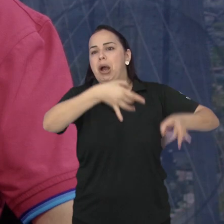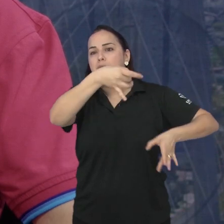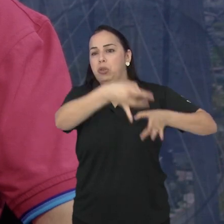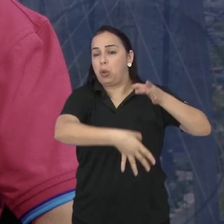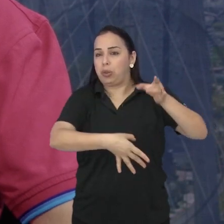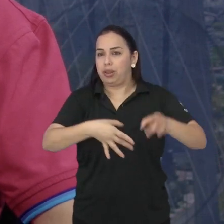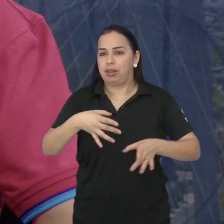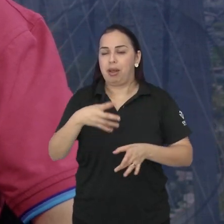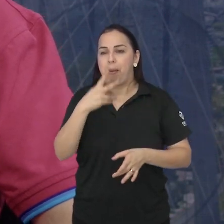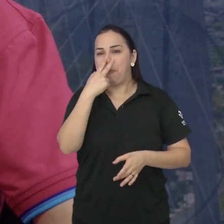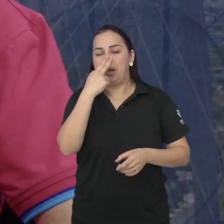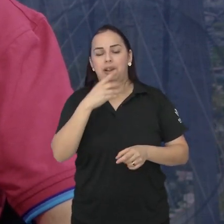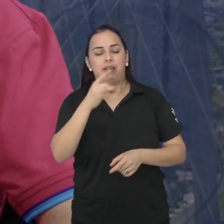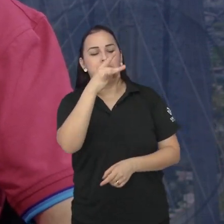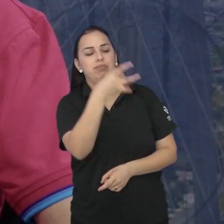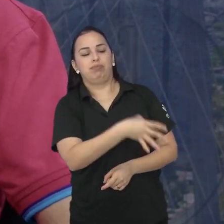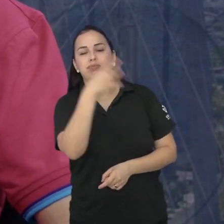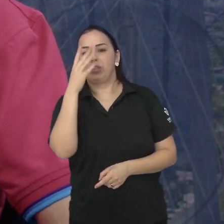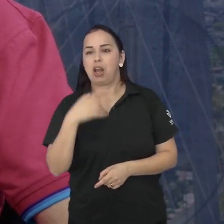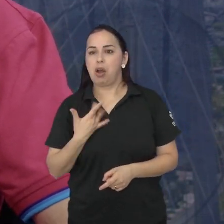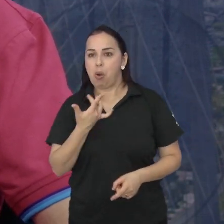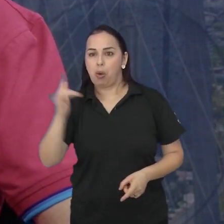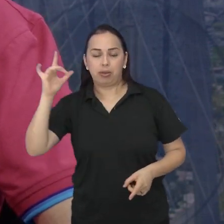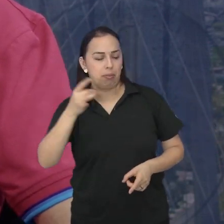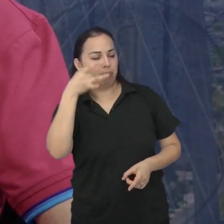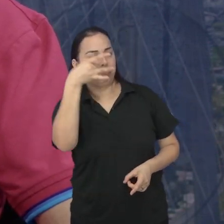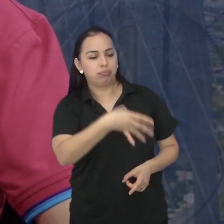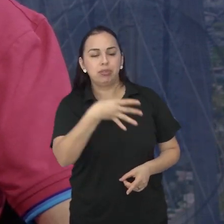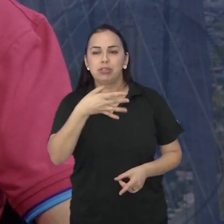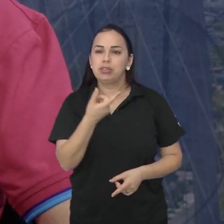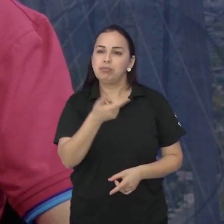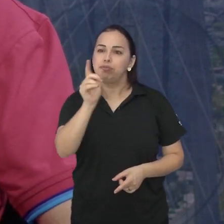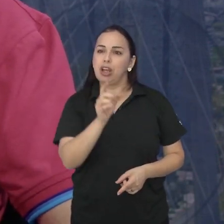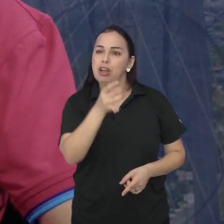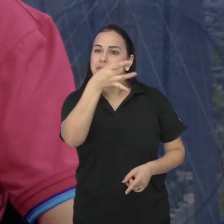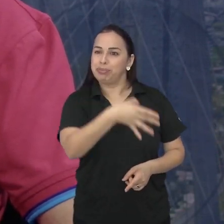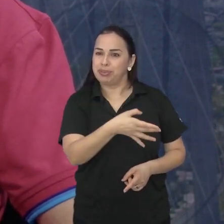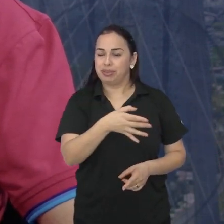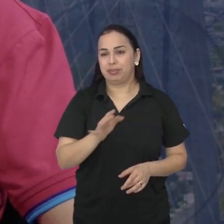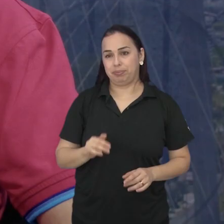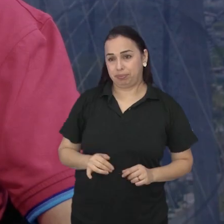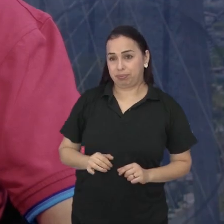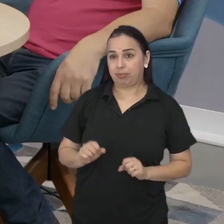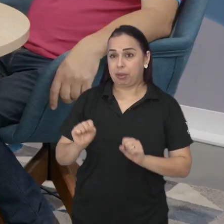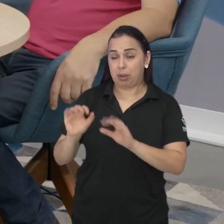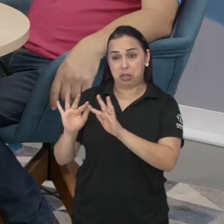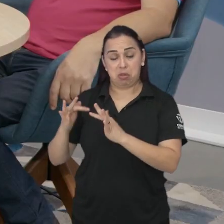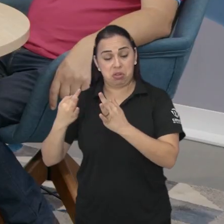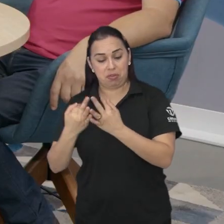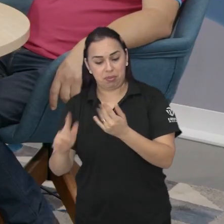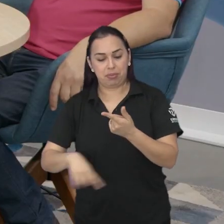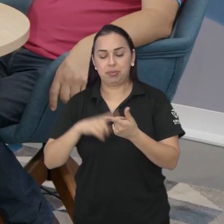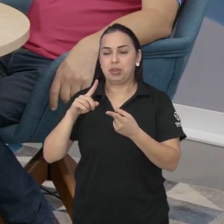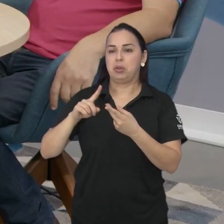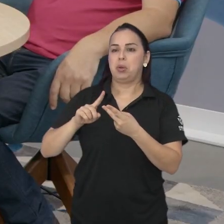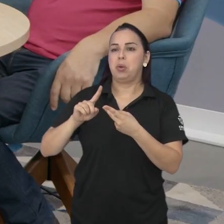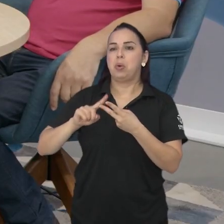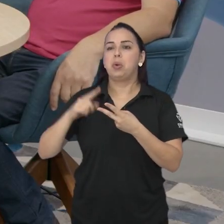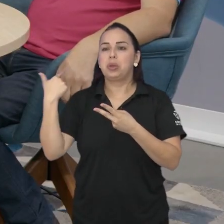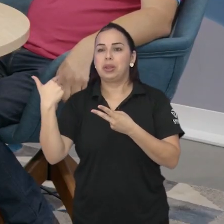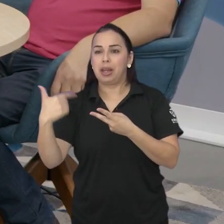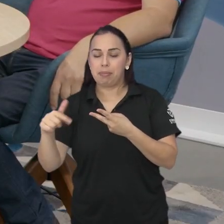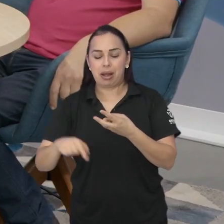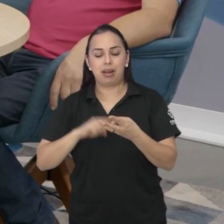as instituições vão rompendo com essas pessoas, ou essas pessoas rompem com essa instituição. Seja ela a família,